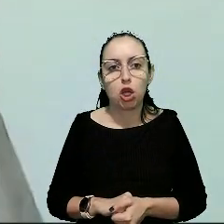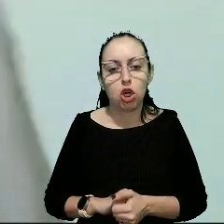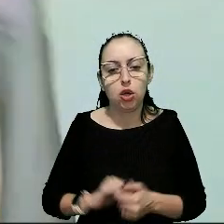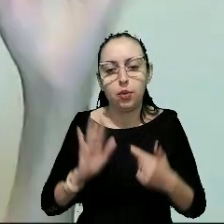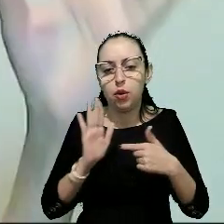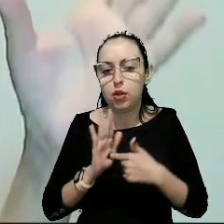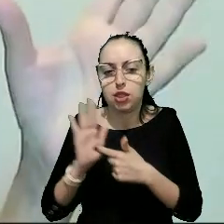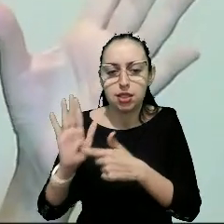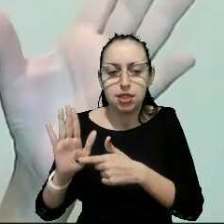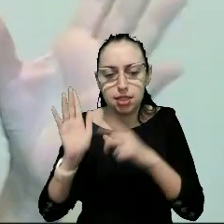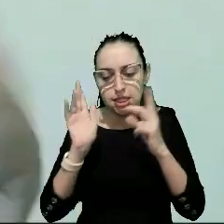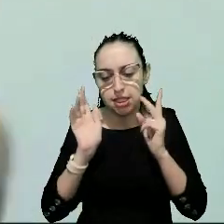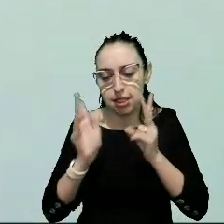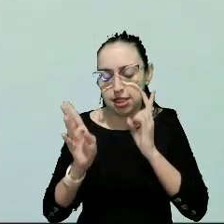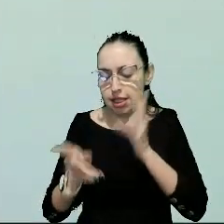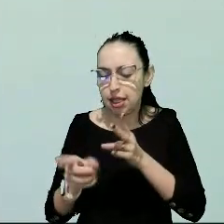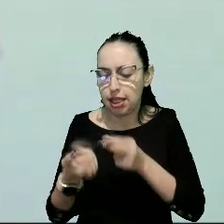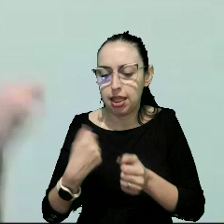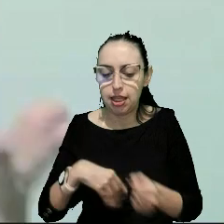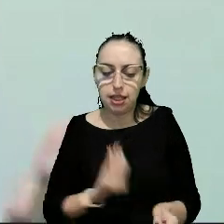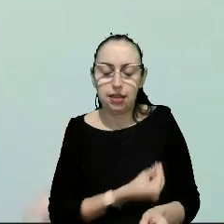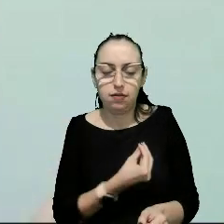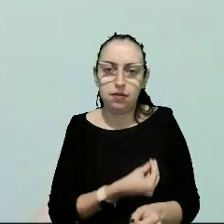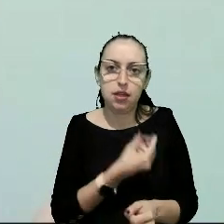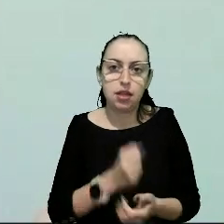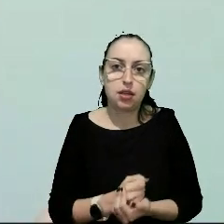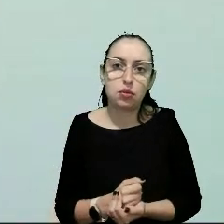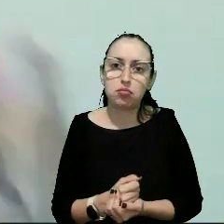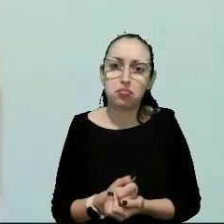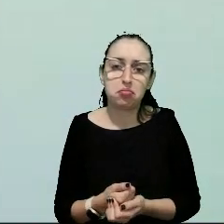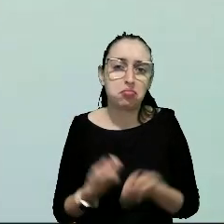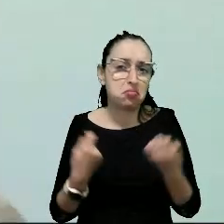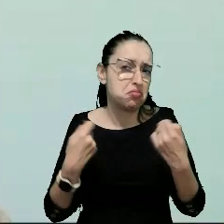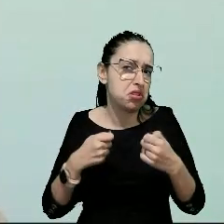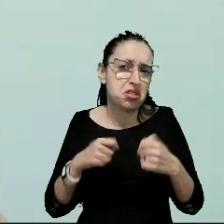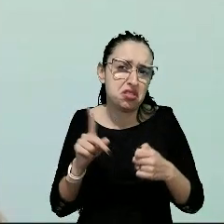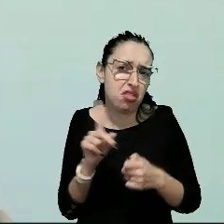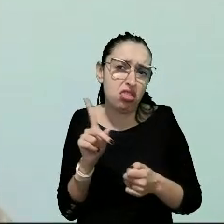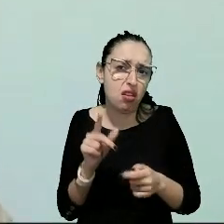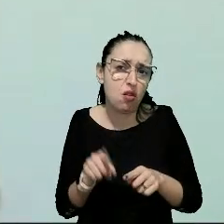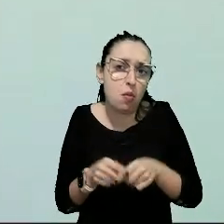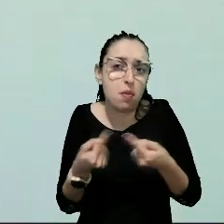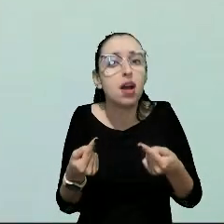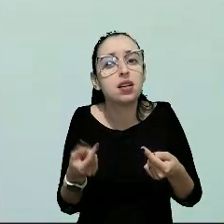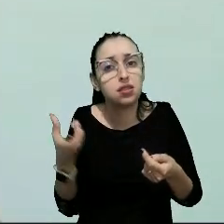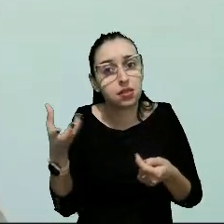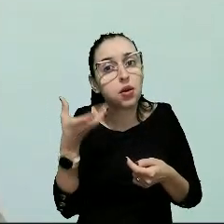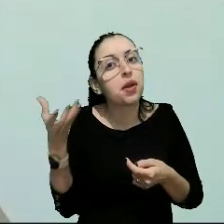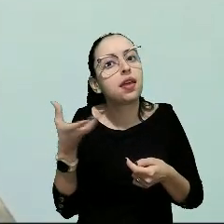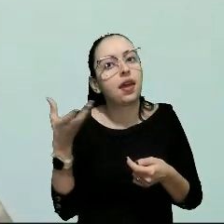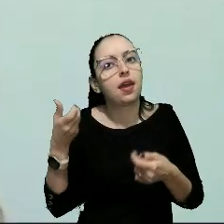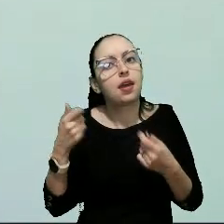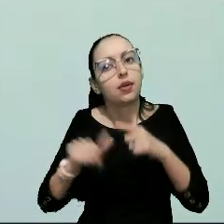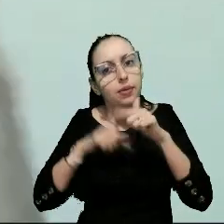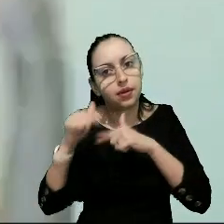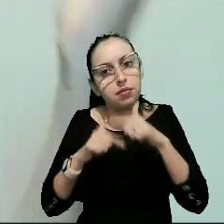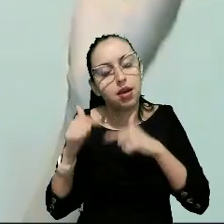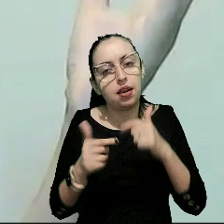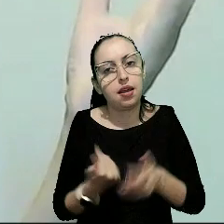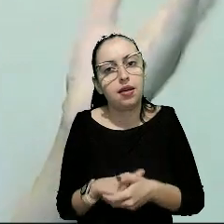como mantra de vida. Eu não preciso mais, mas eu quero. Eu não preciso mais trabalhar.